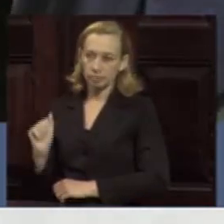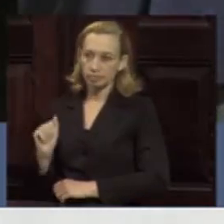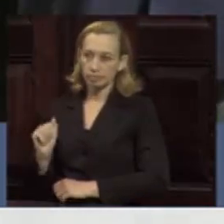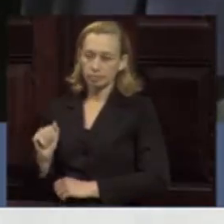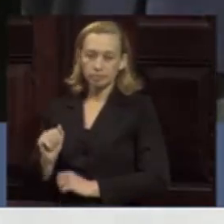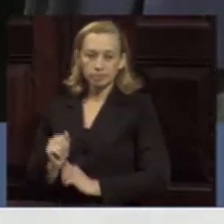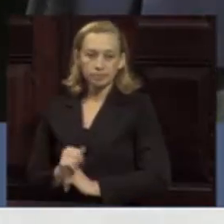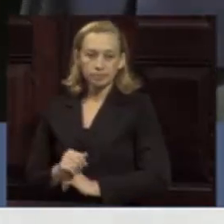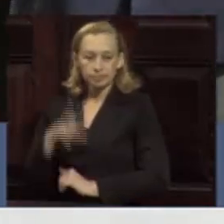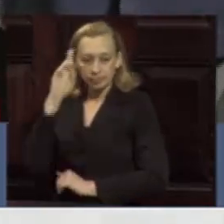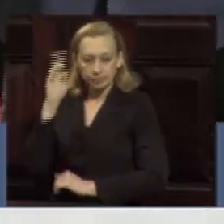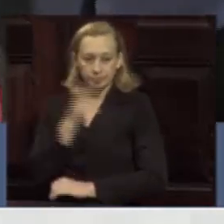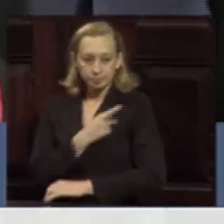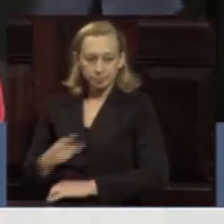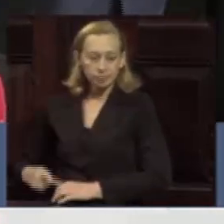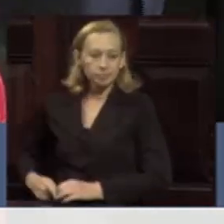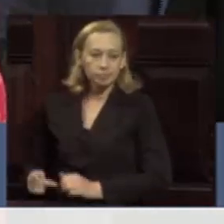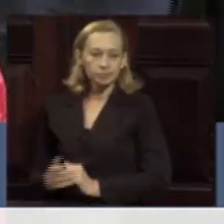PL